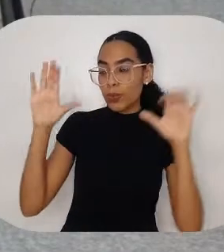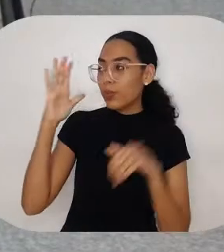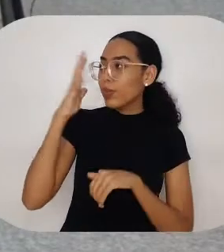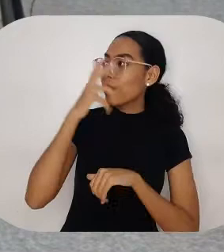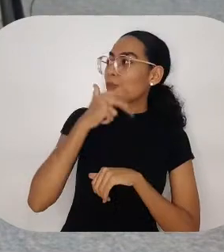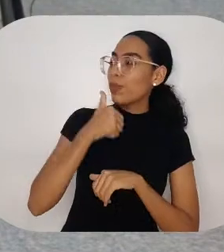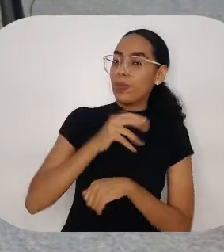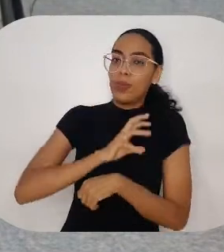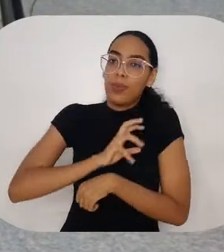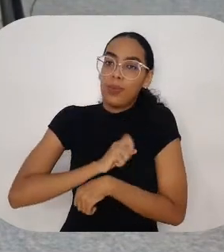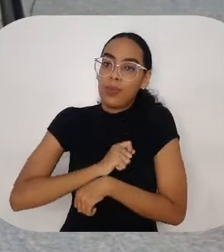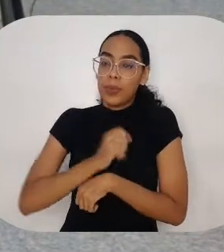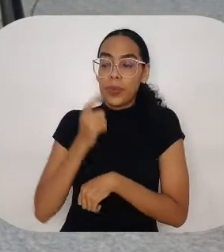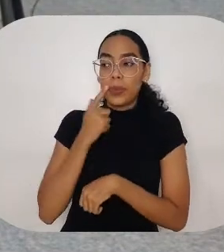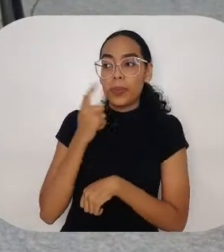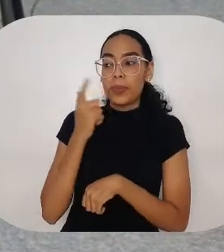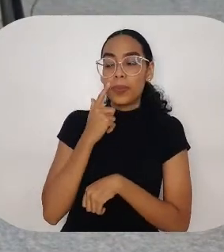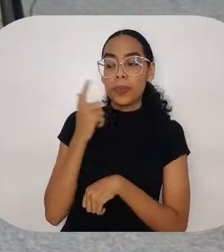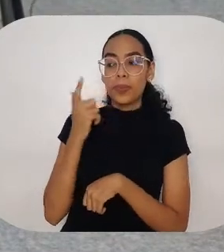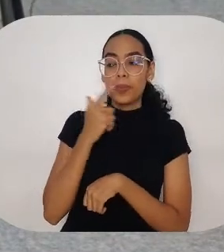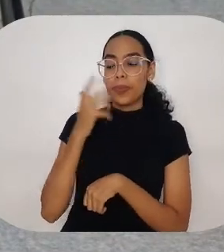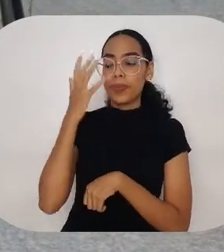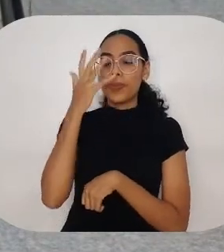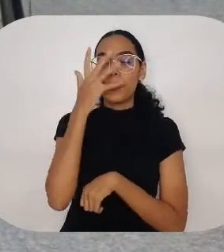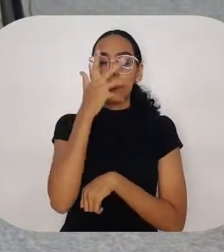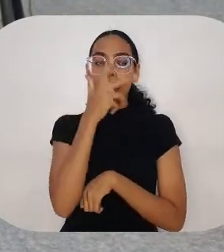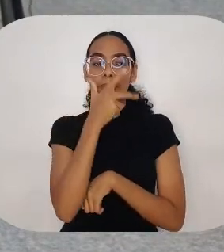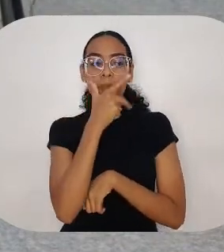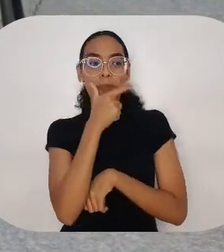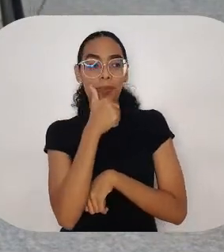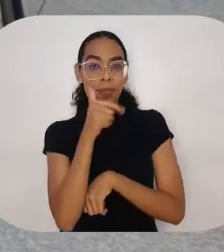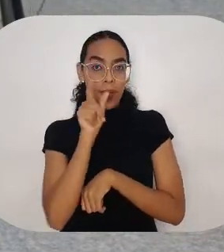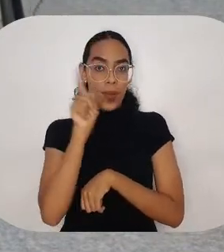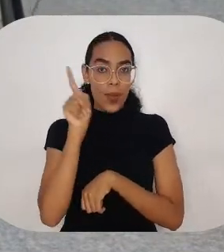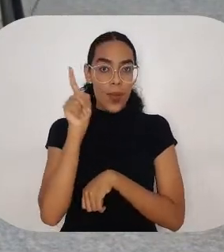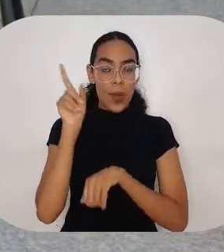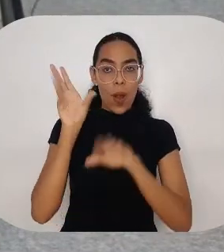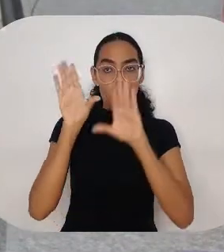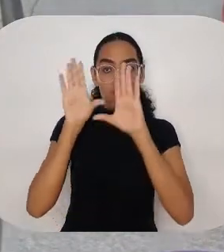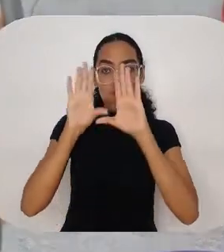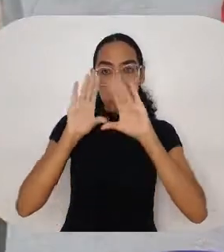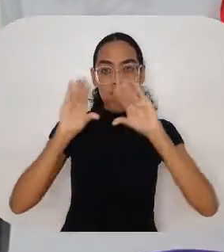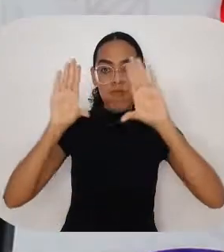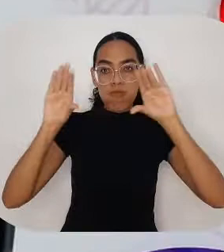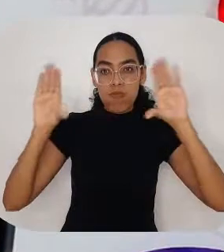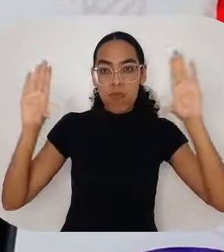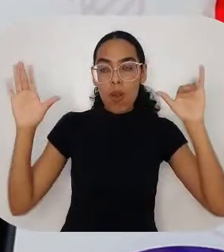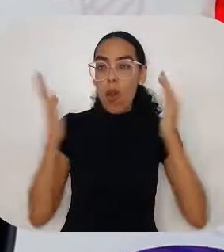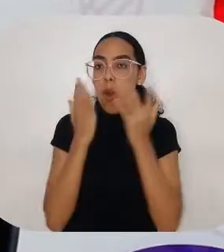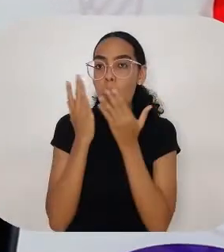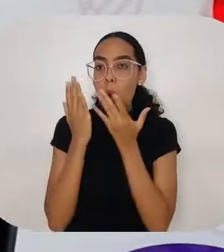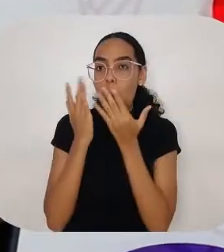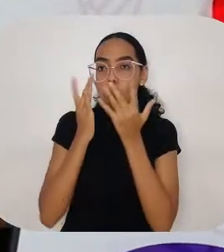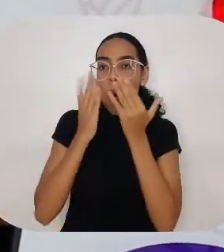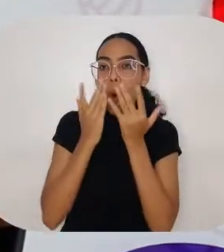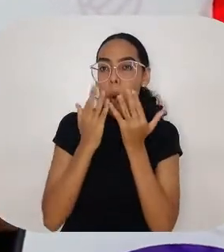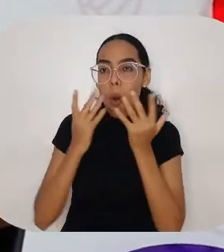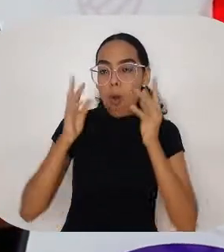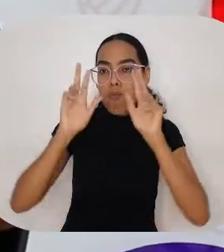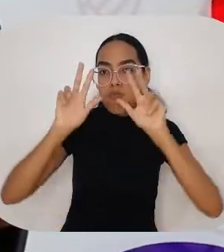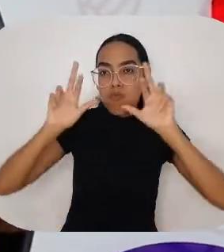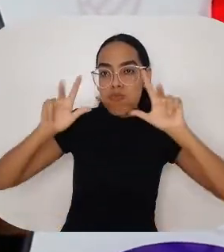meu amor. Veja como ele está lindo. Olha pra aquele